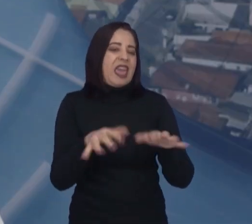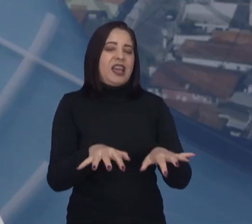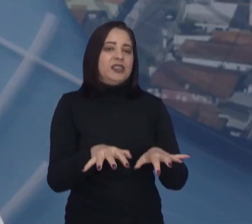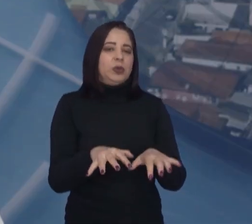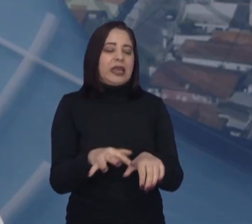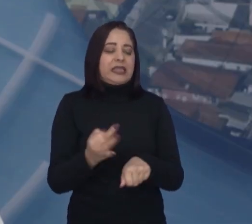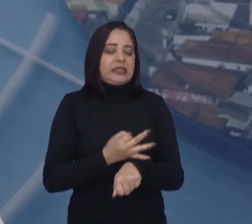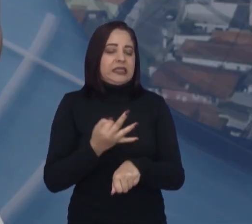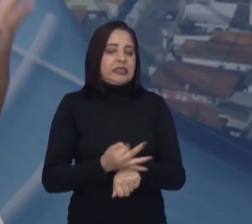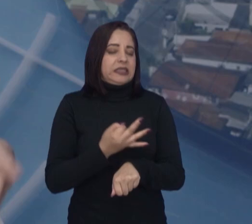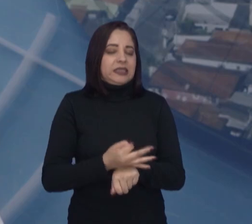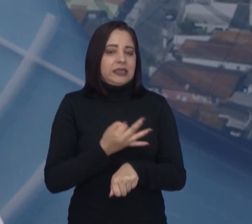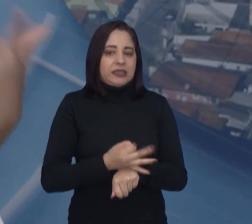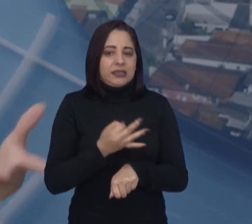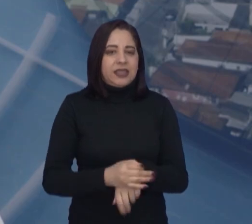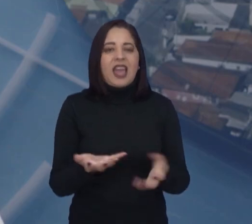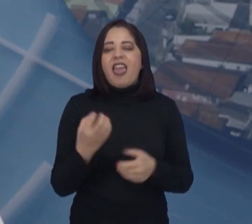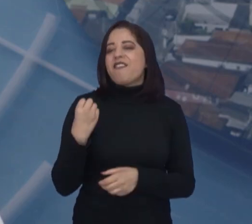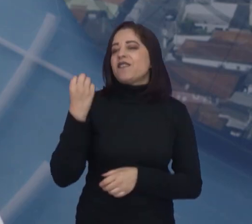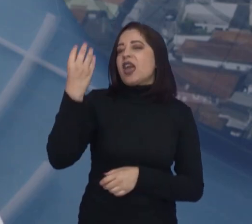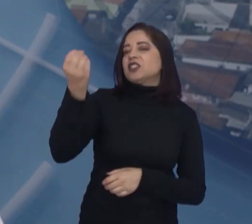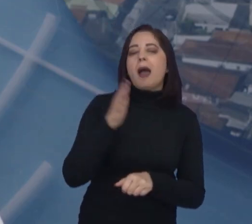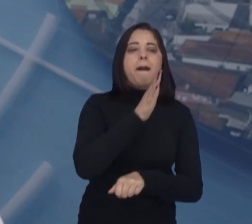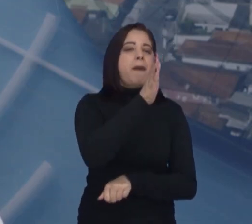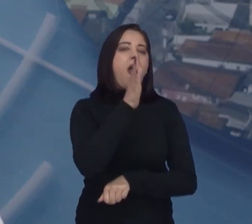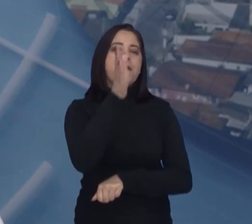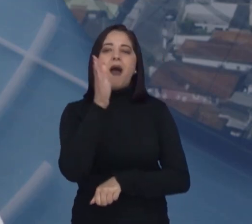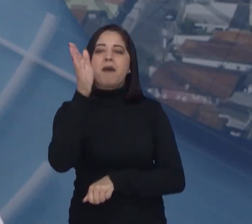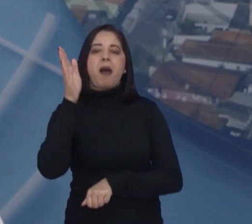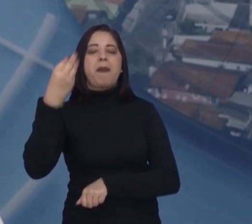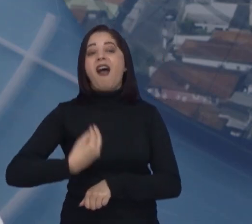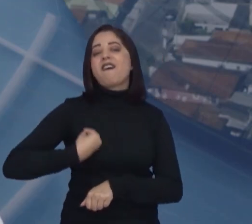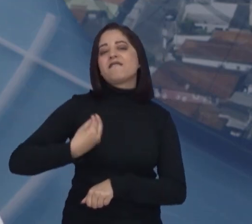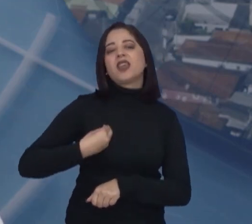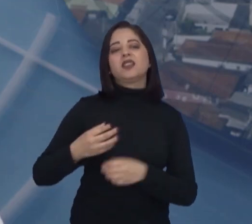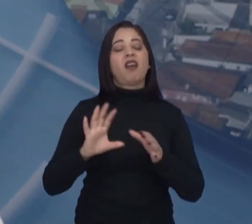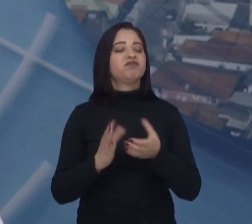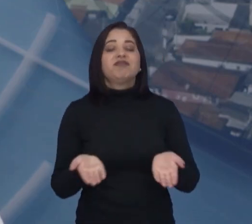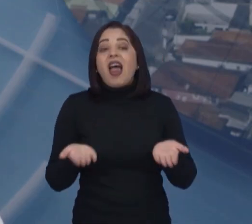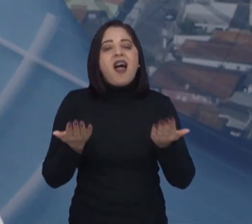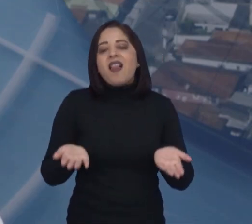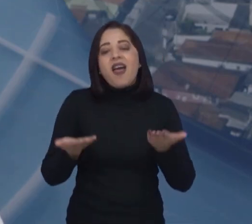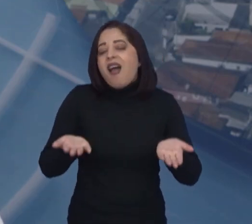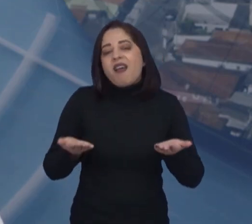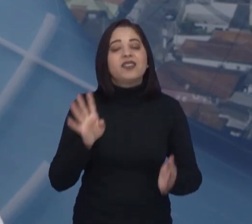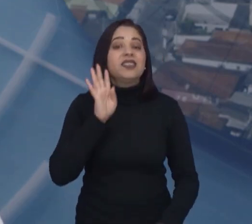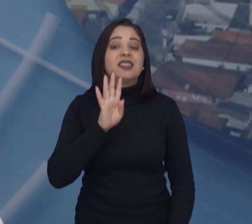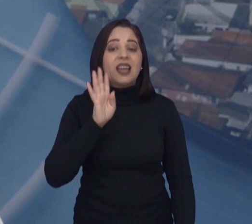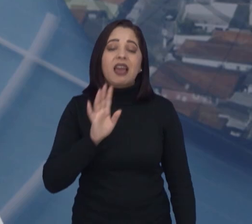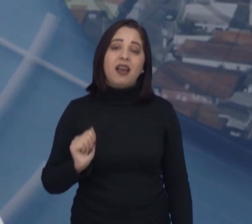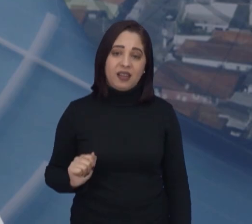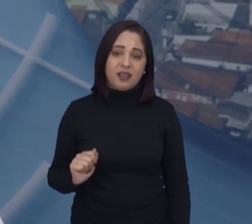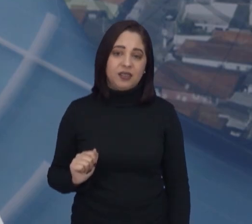muitas vezes, né, querem continuar viajando, tendo uma rotina de vida legal, mais legal,